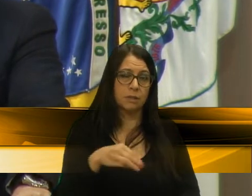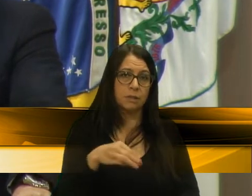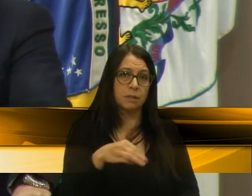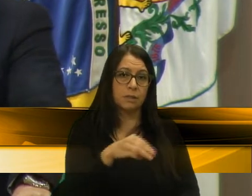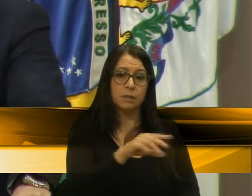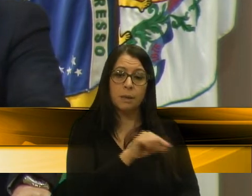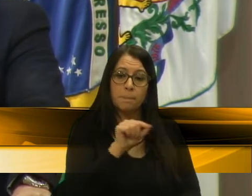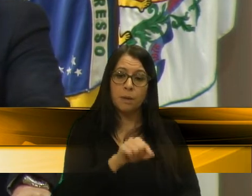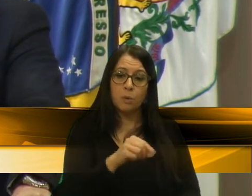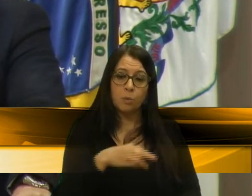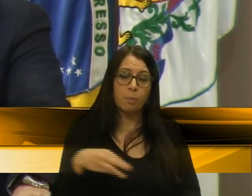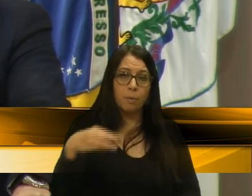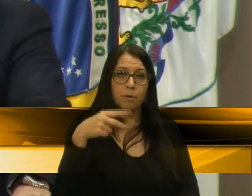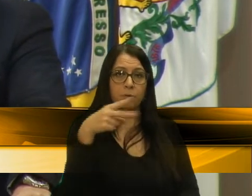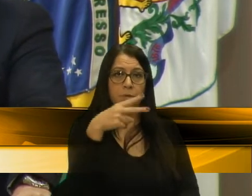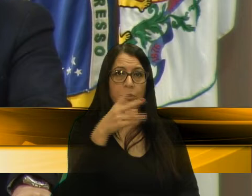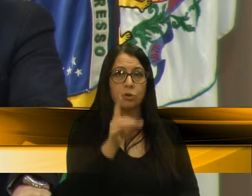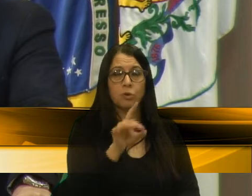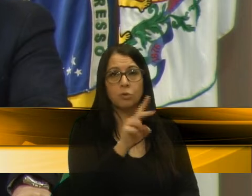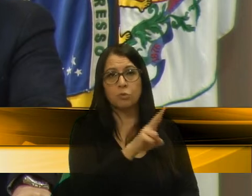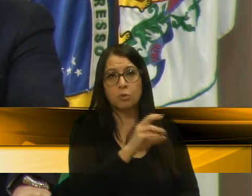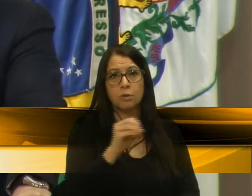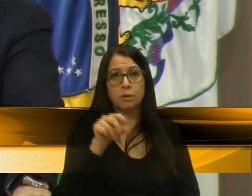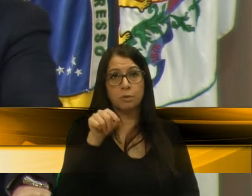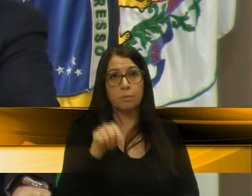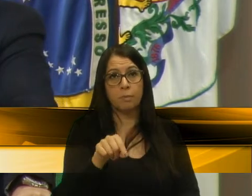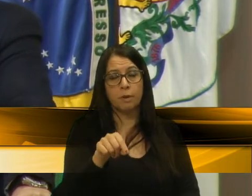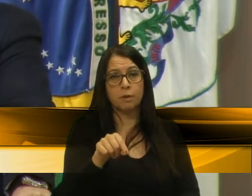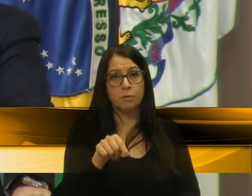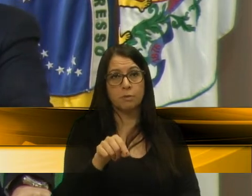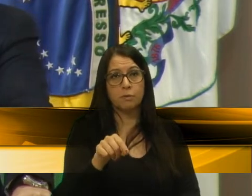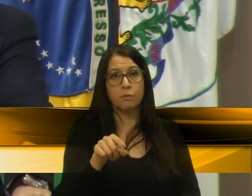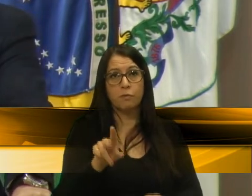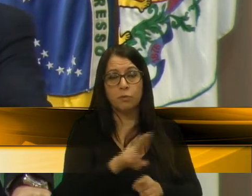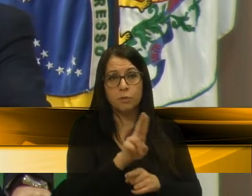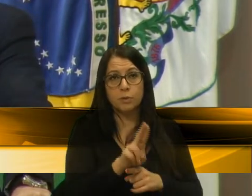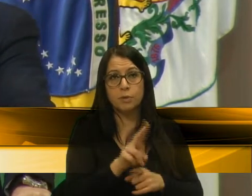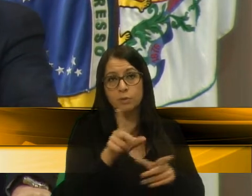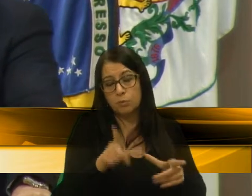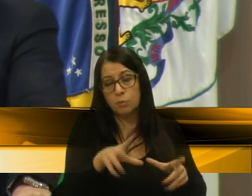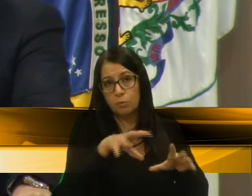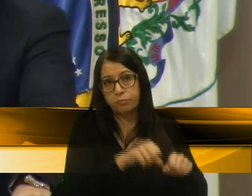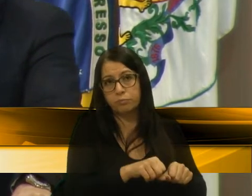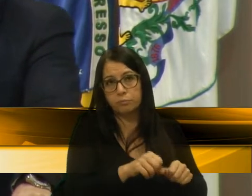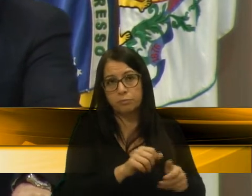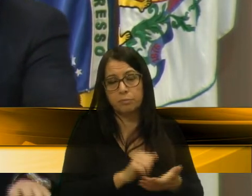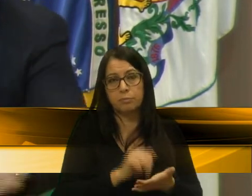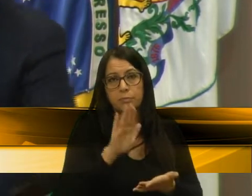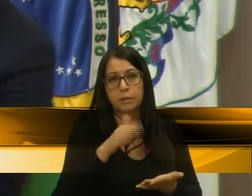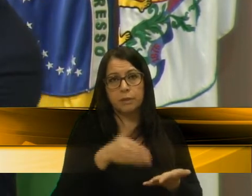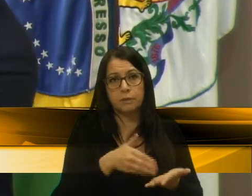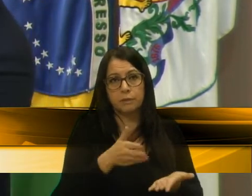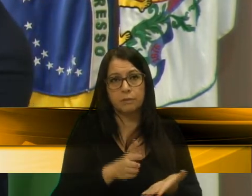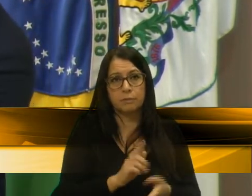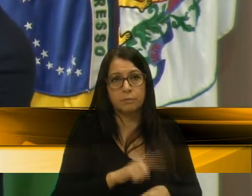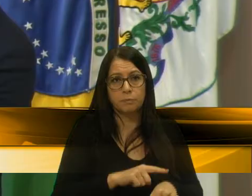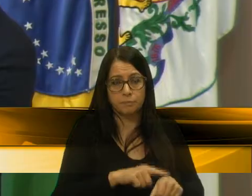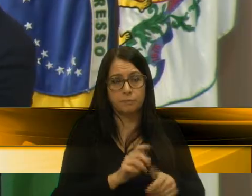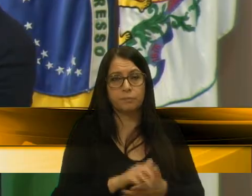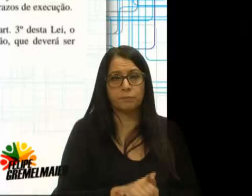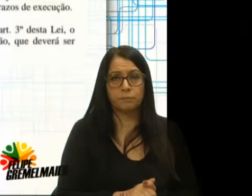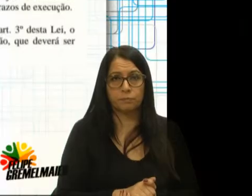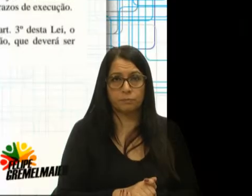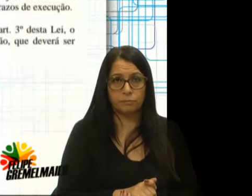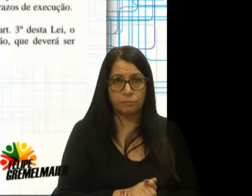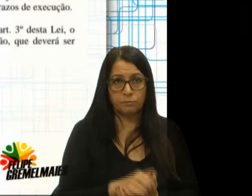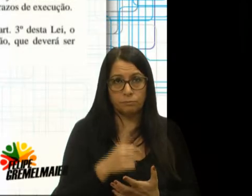apenas 200 metros quadrados foram ocupados, os mesmos que seguem ocupados até esse momento.